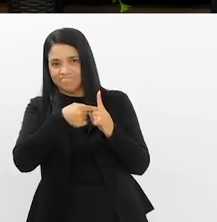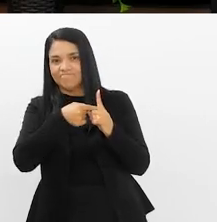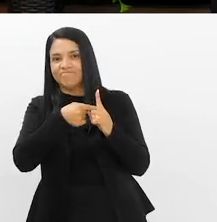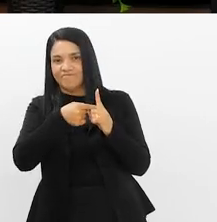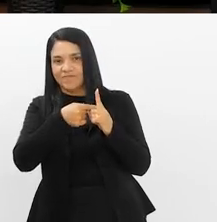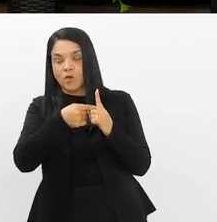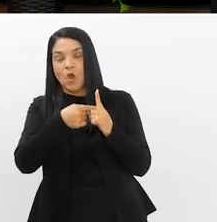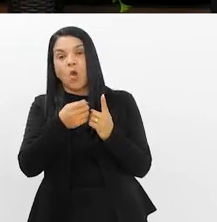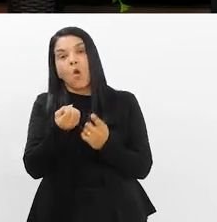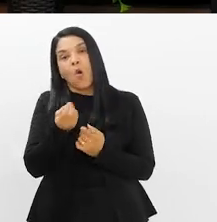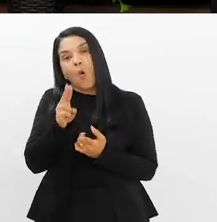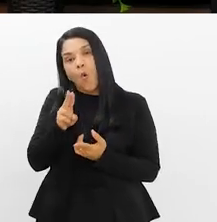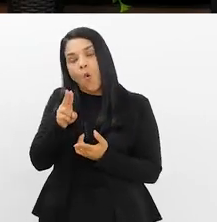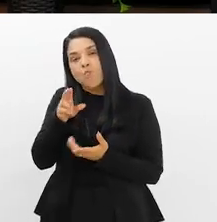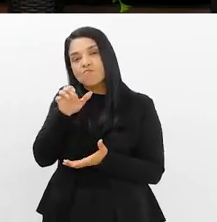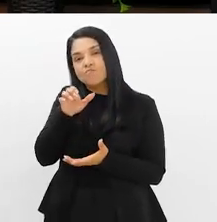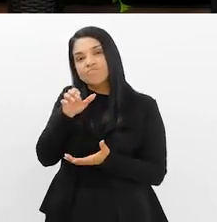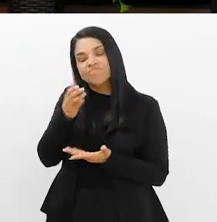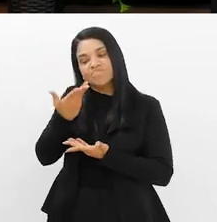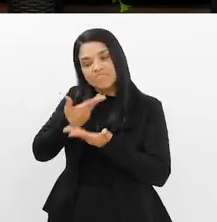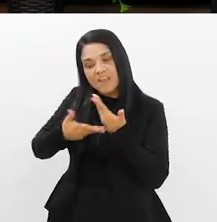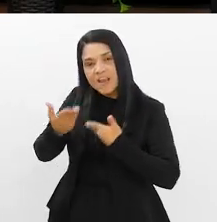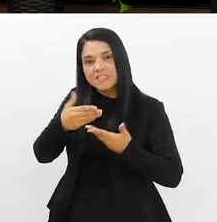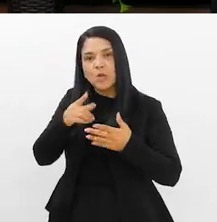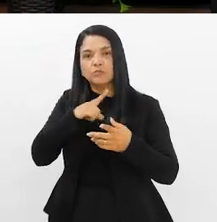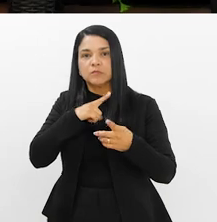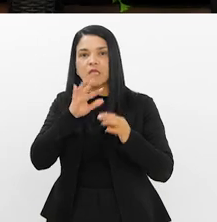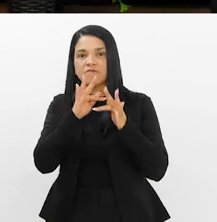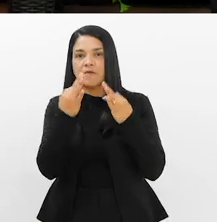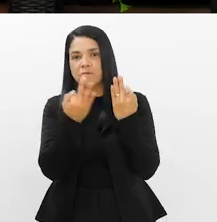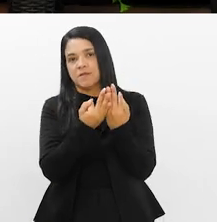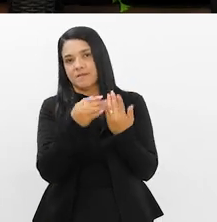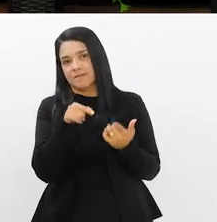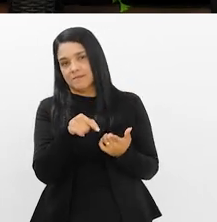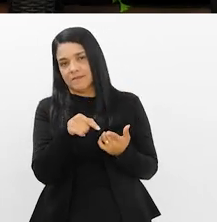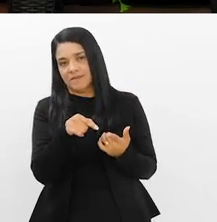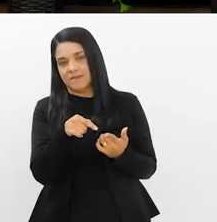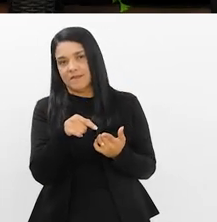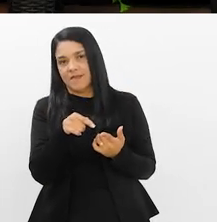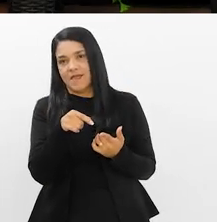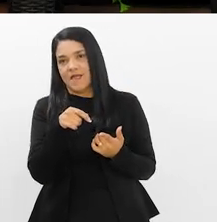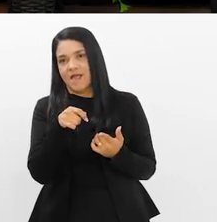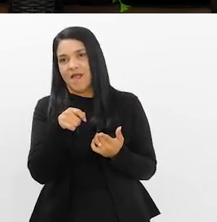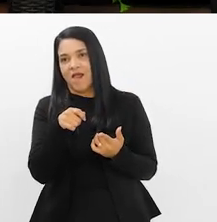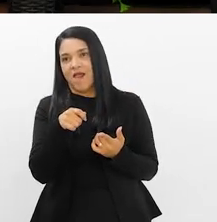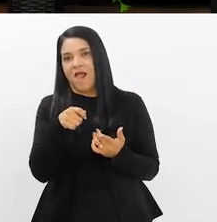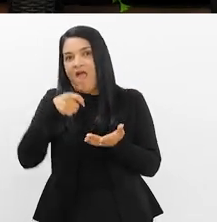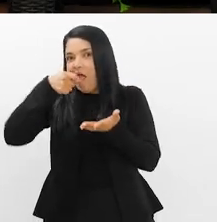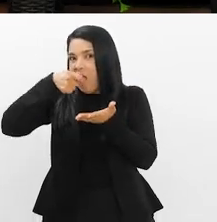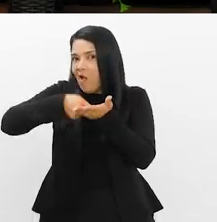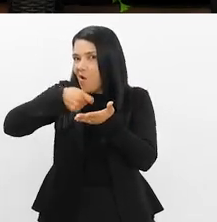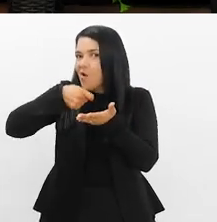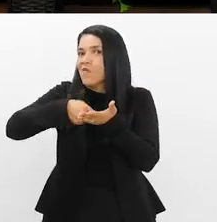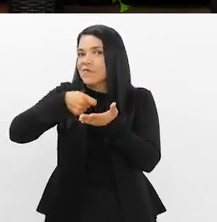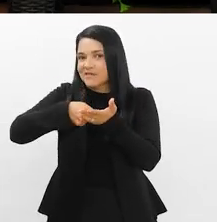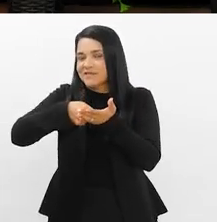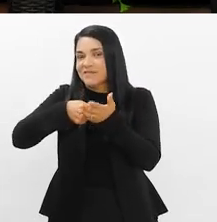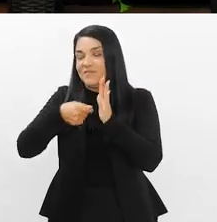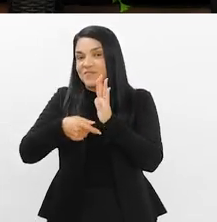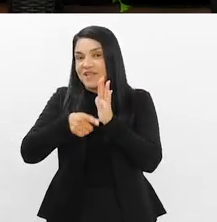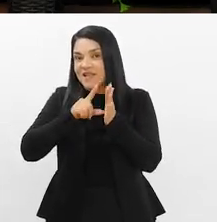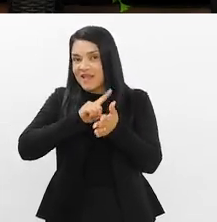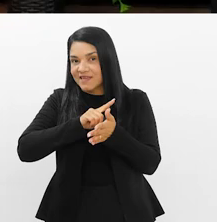que... tem alguma relação, que construíram uma família ali. Aí a cobrança vem muito mais